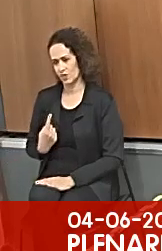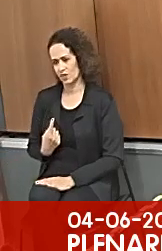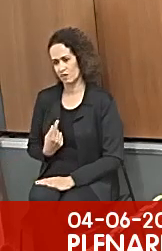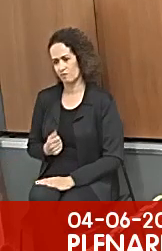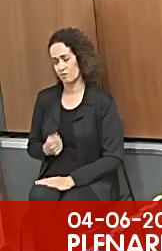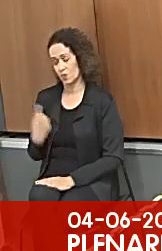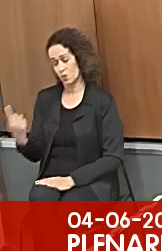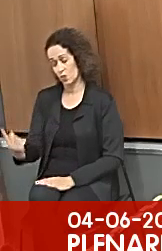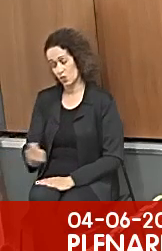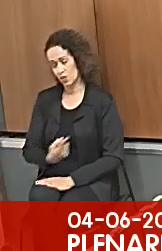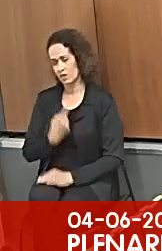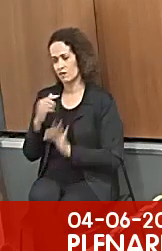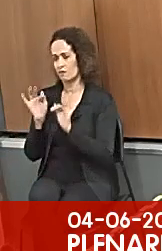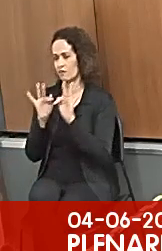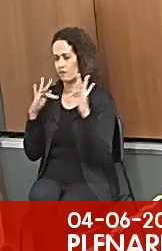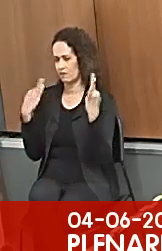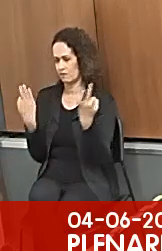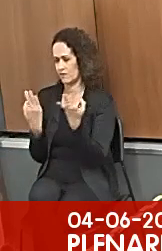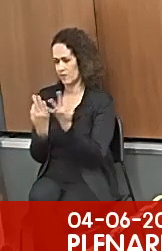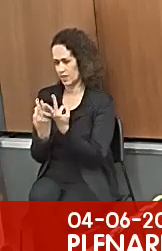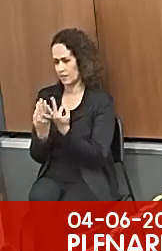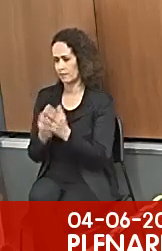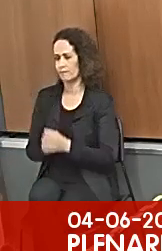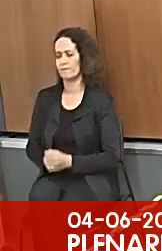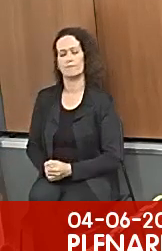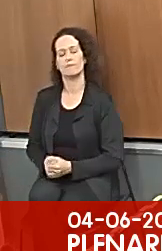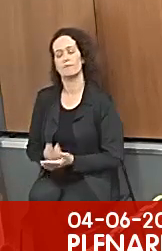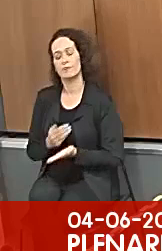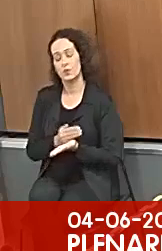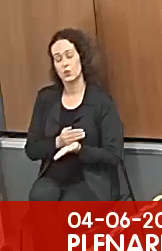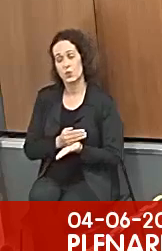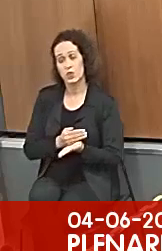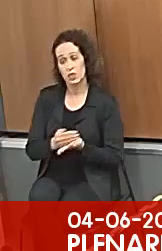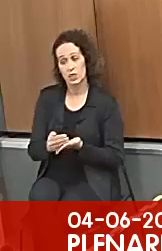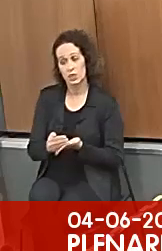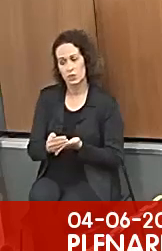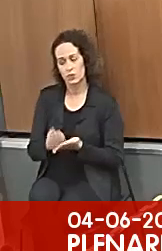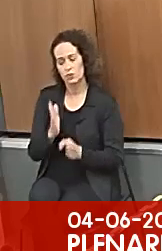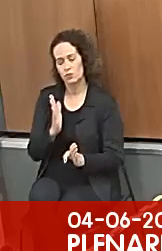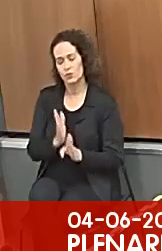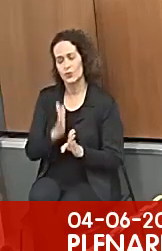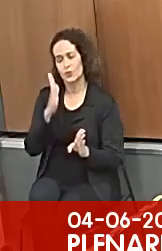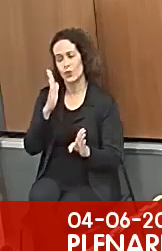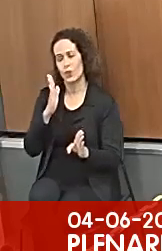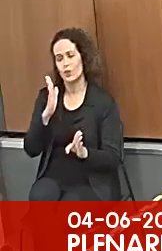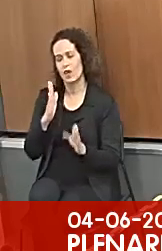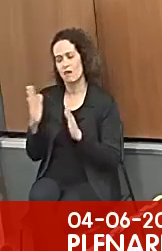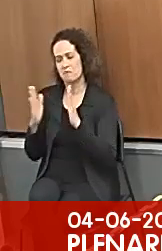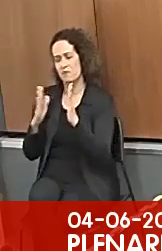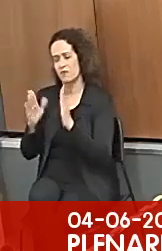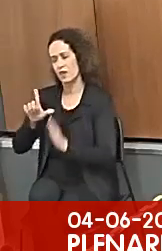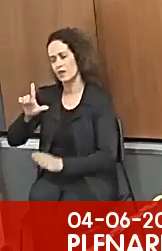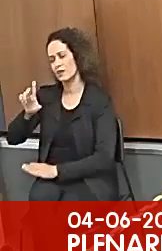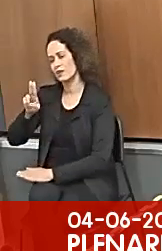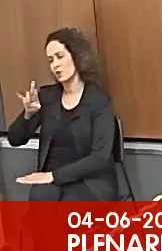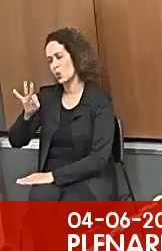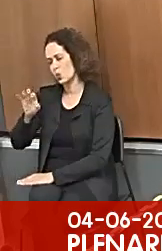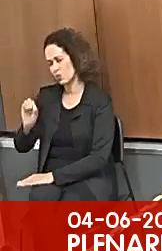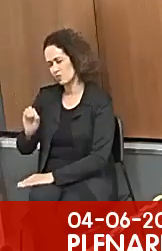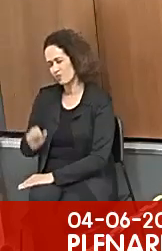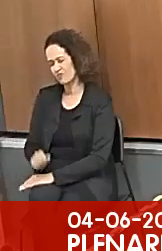família. Lá no início, né, quando descobre, vem a fase do luto, que é aquela fase de